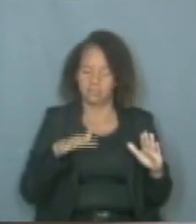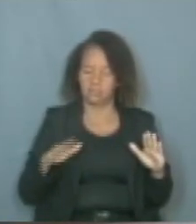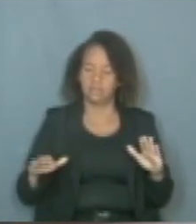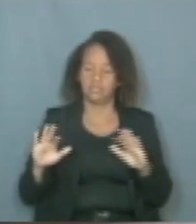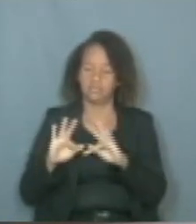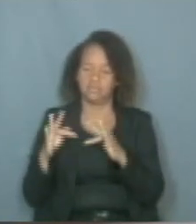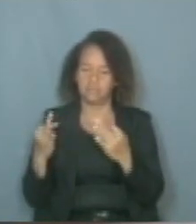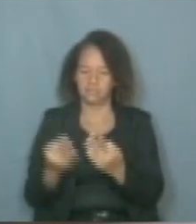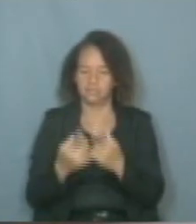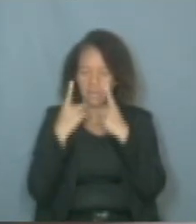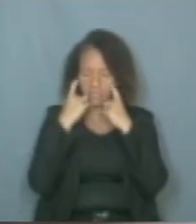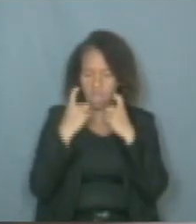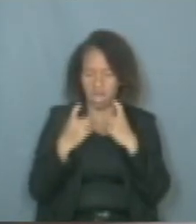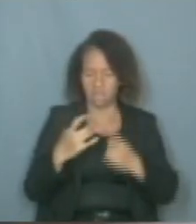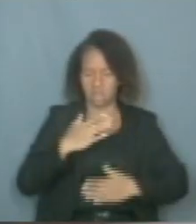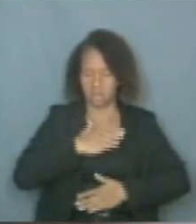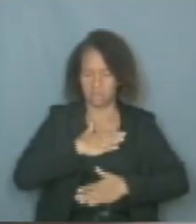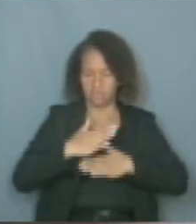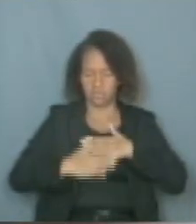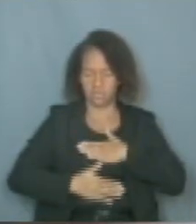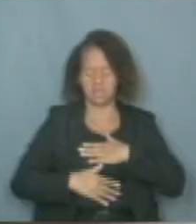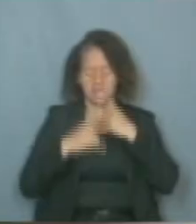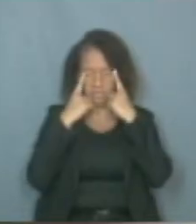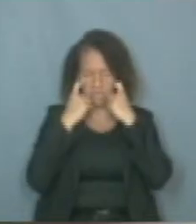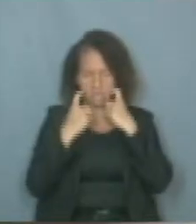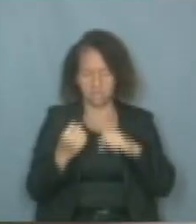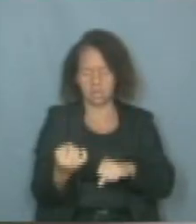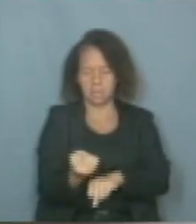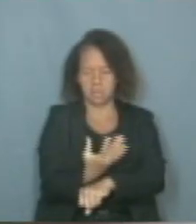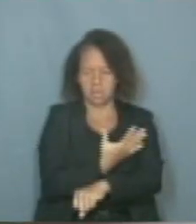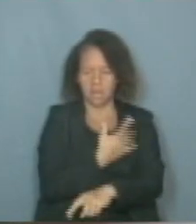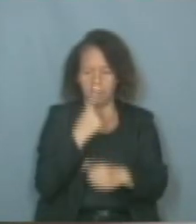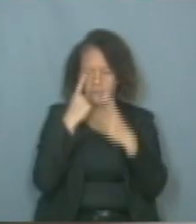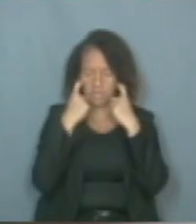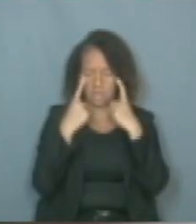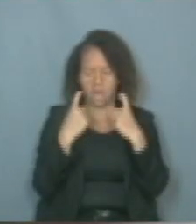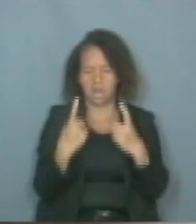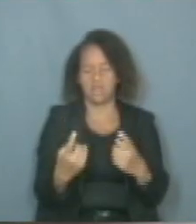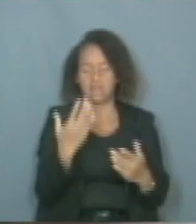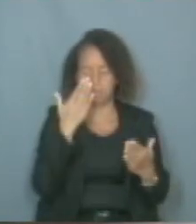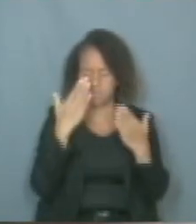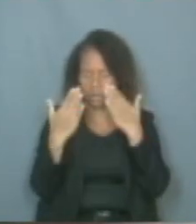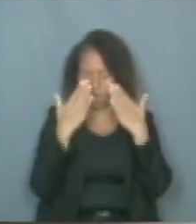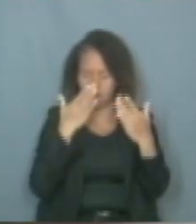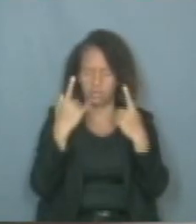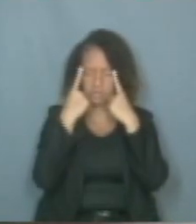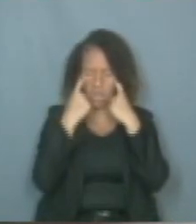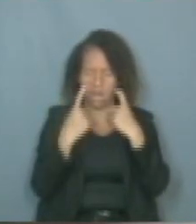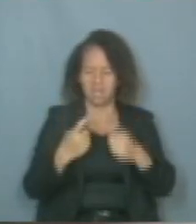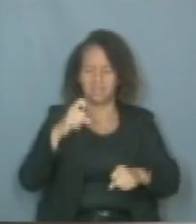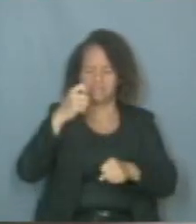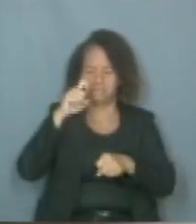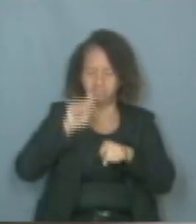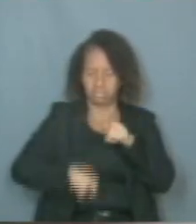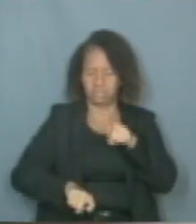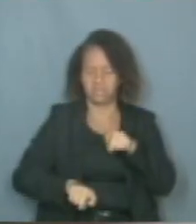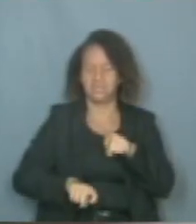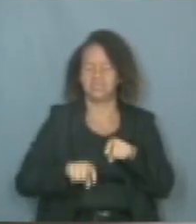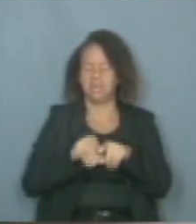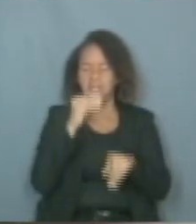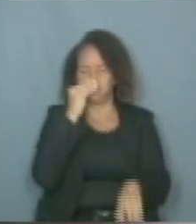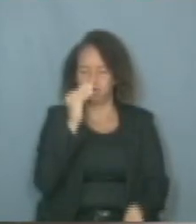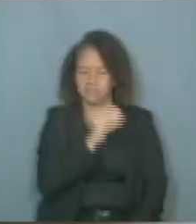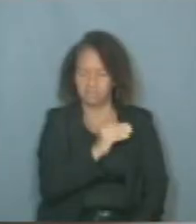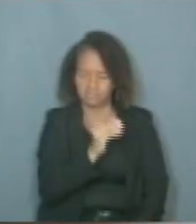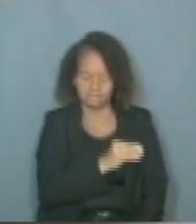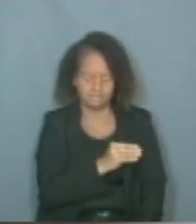por exemplo, a violência física, a violência emocional, a violência psicológica, a violência sexual, a